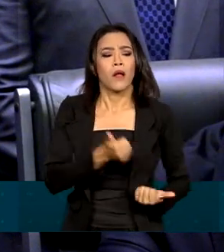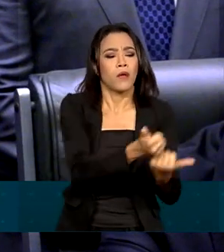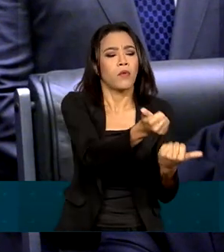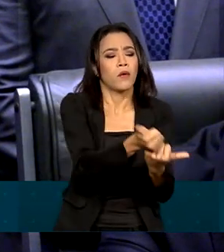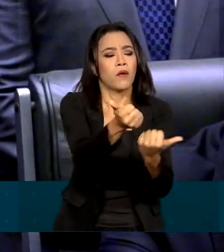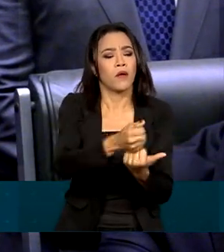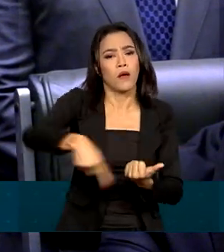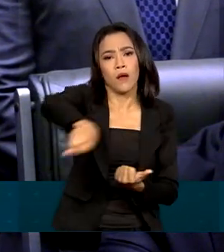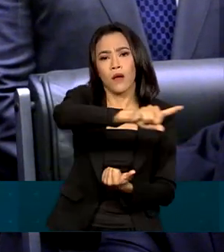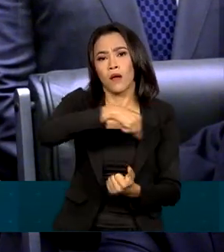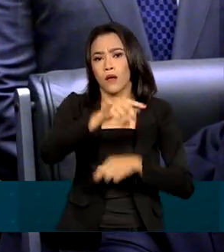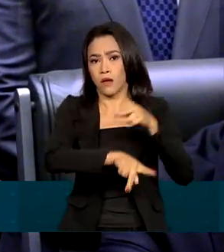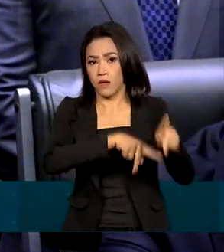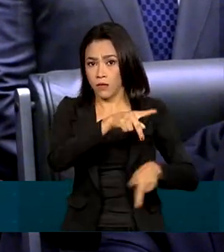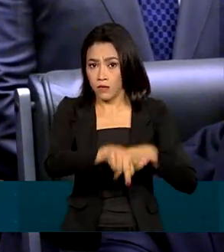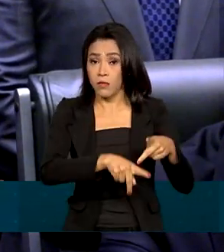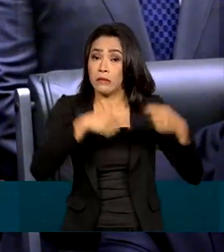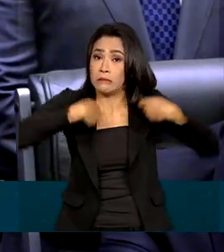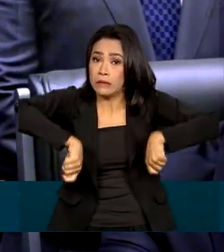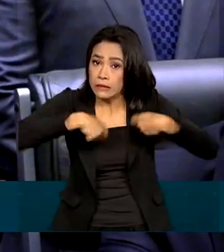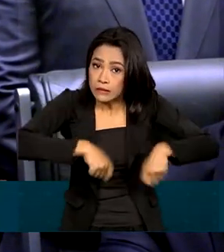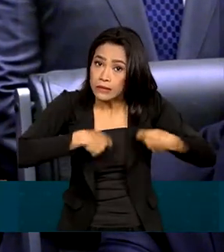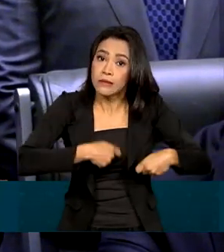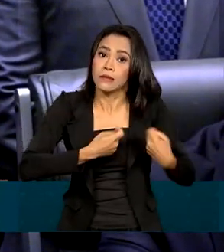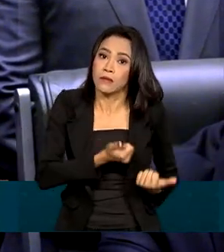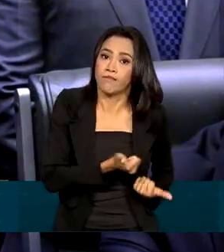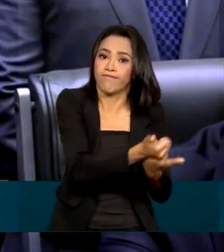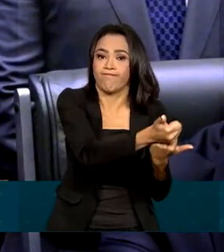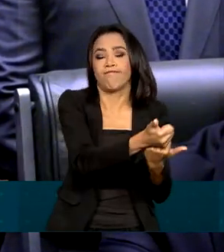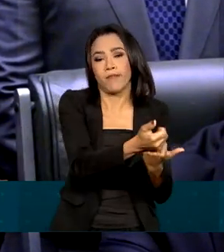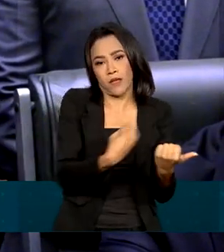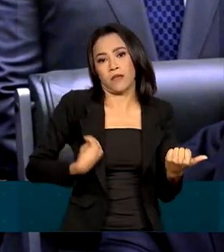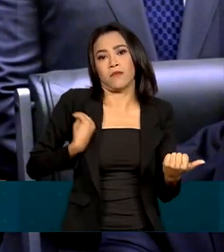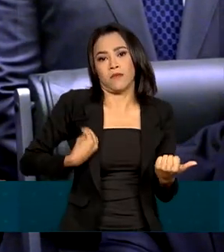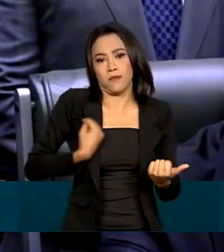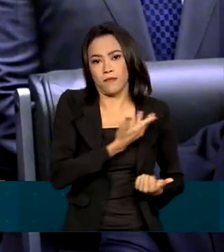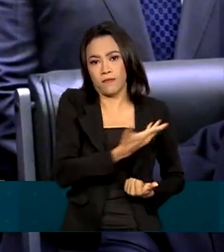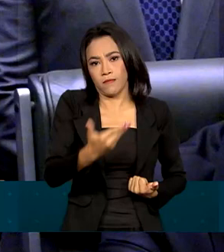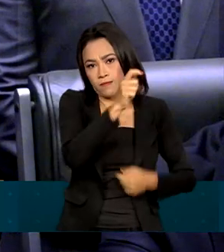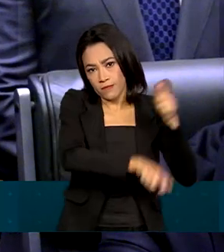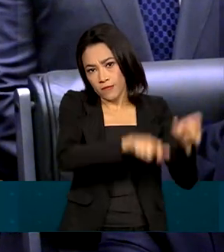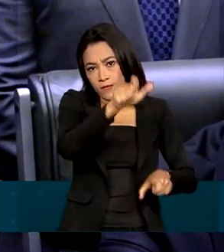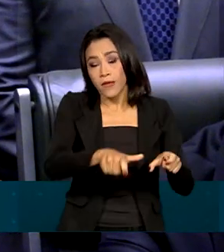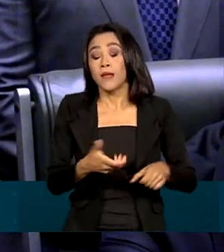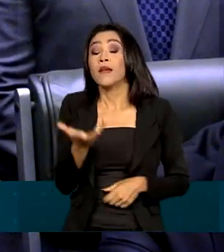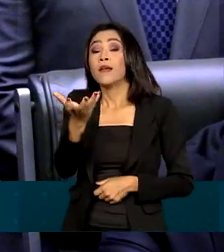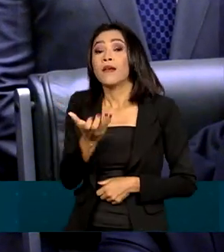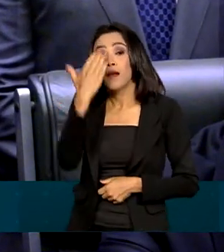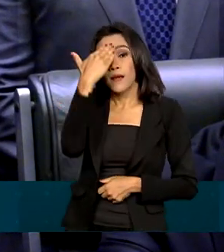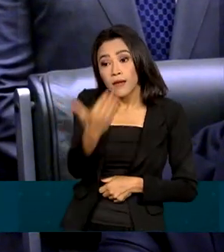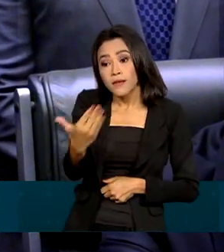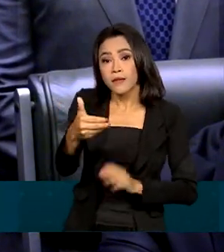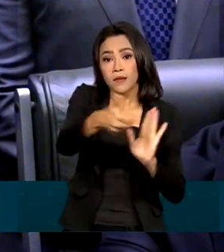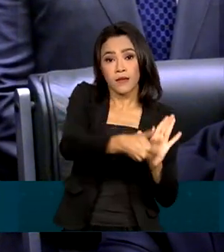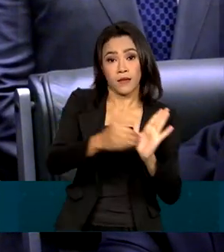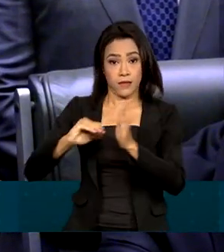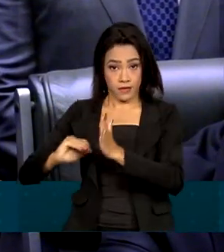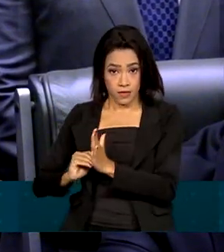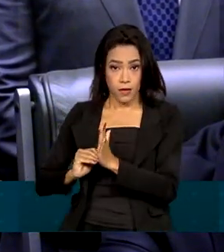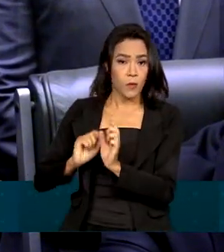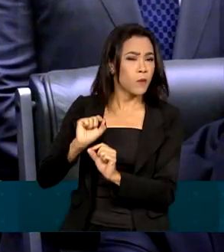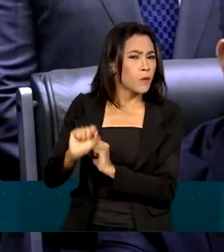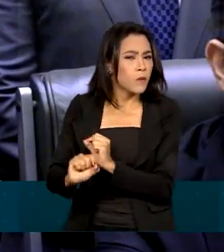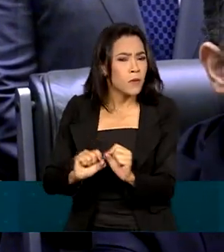que necessita do Estado para simplesmente sobreviver. Quero agradecer à Câmara e ao Senado